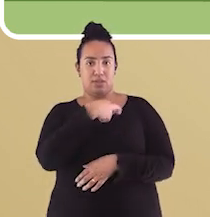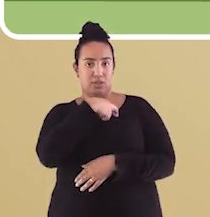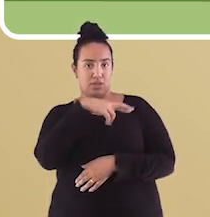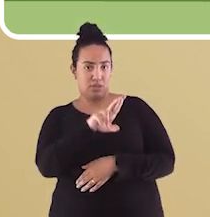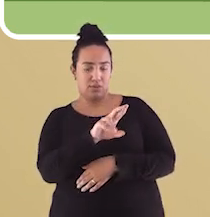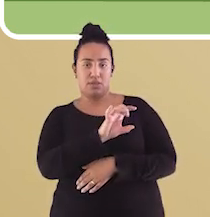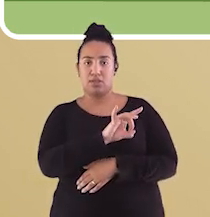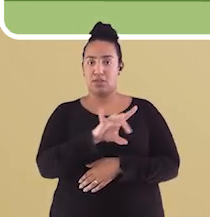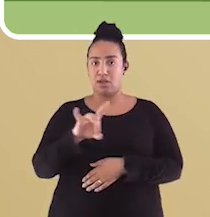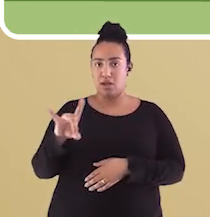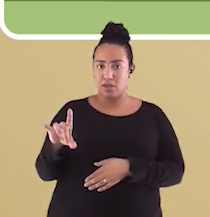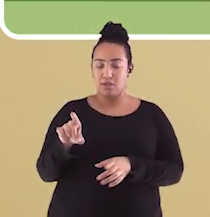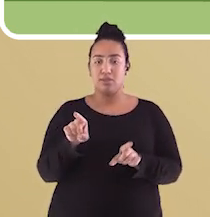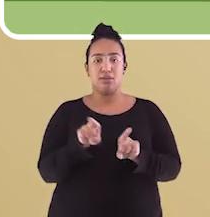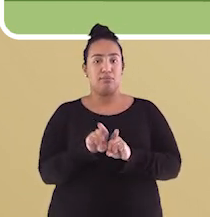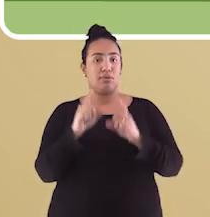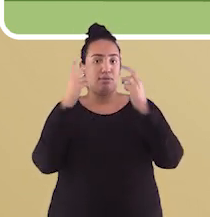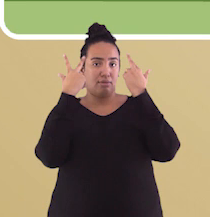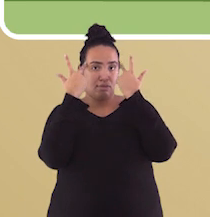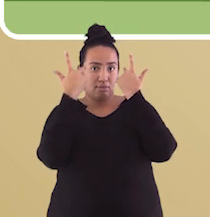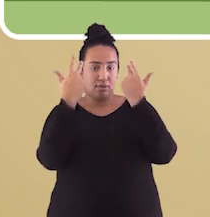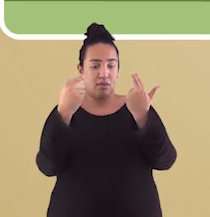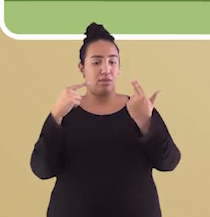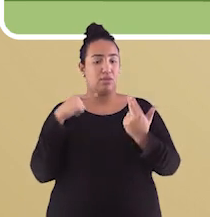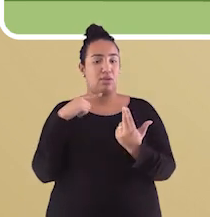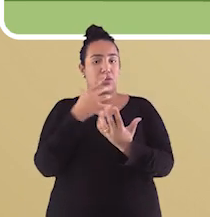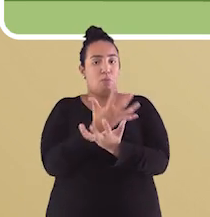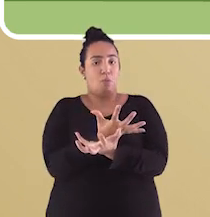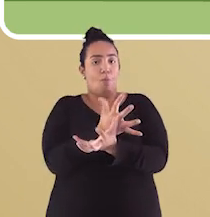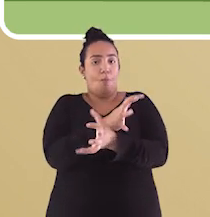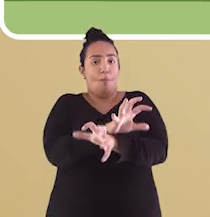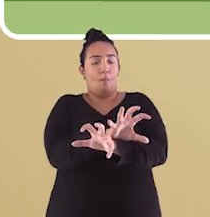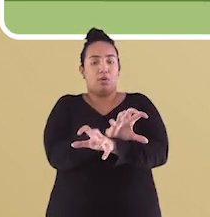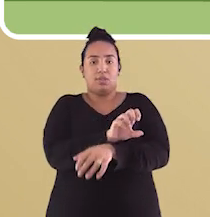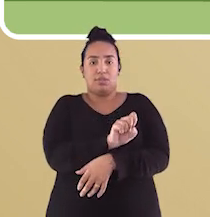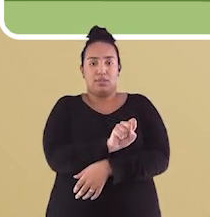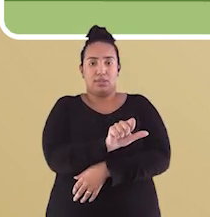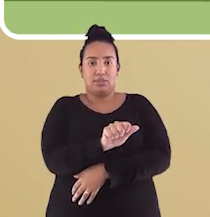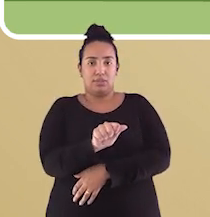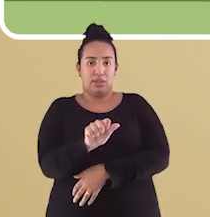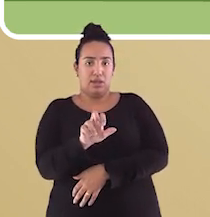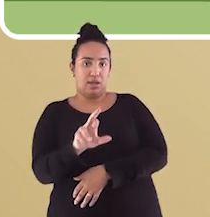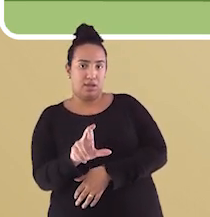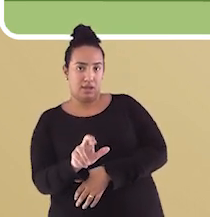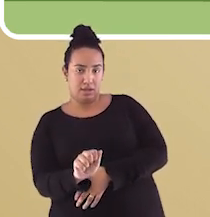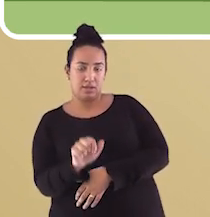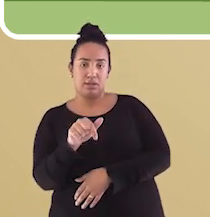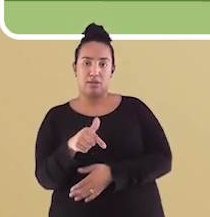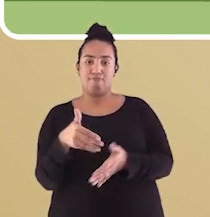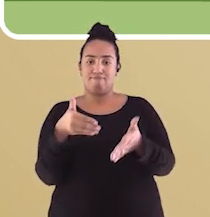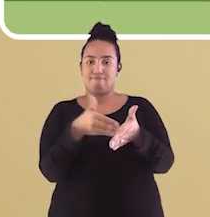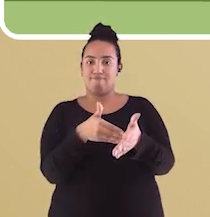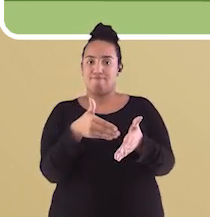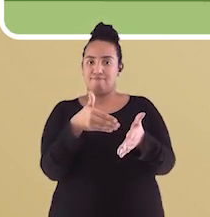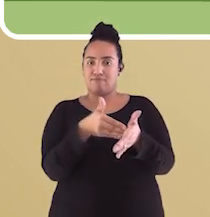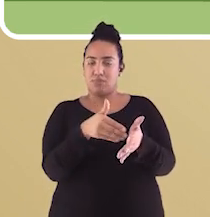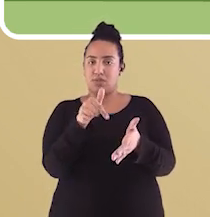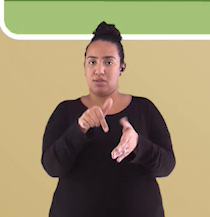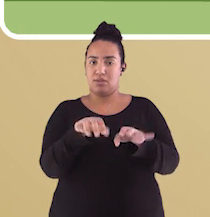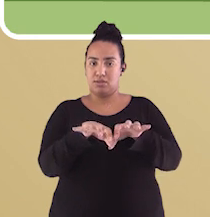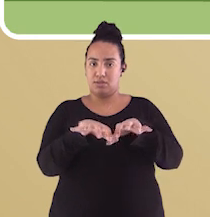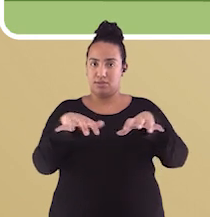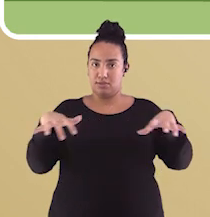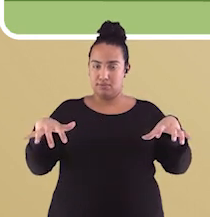também naturais, através do deserto do Saara, que é a barreira física que separa essas 2